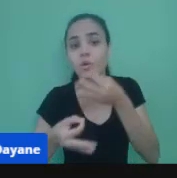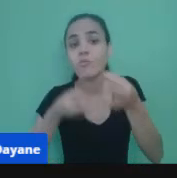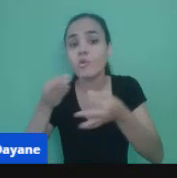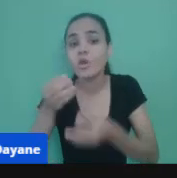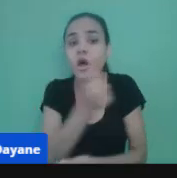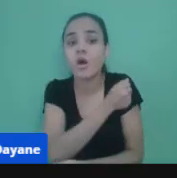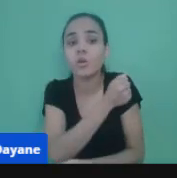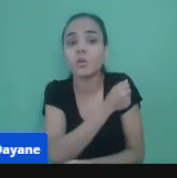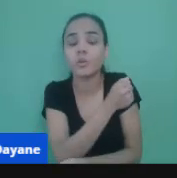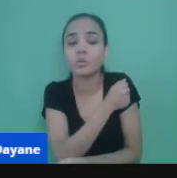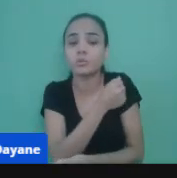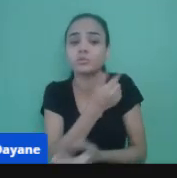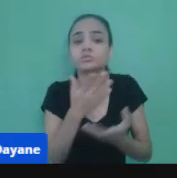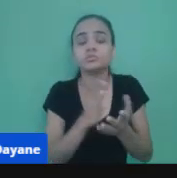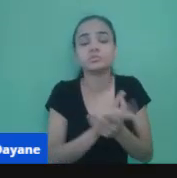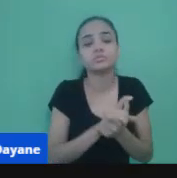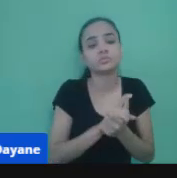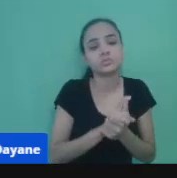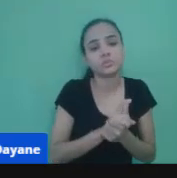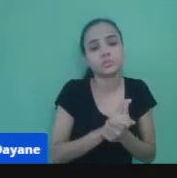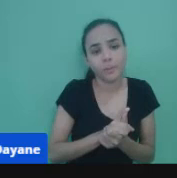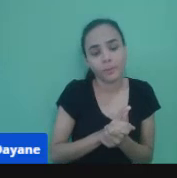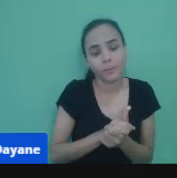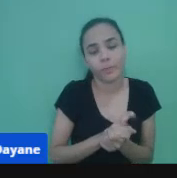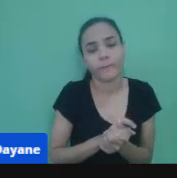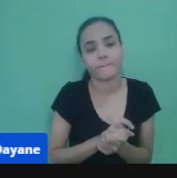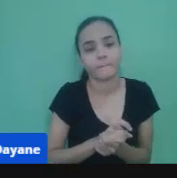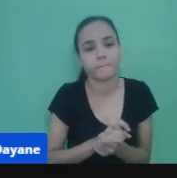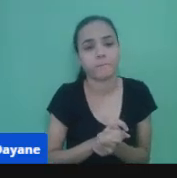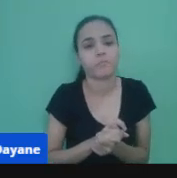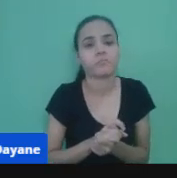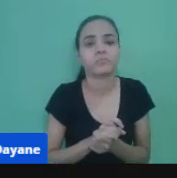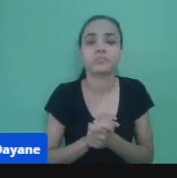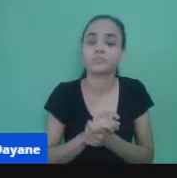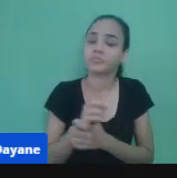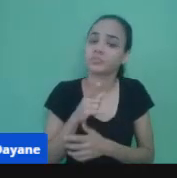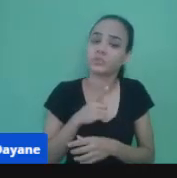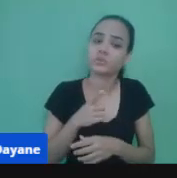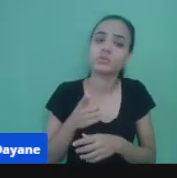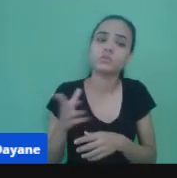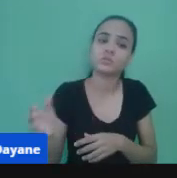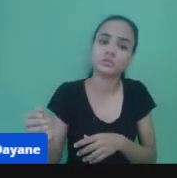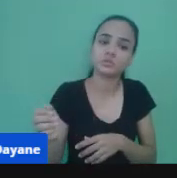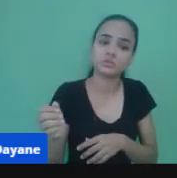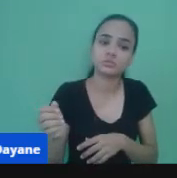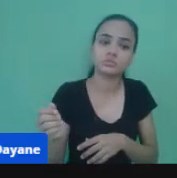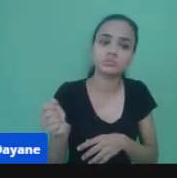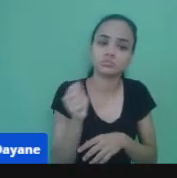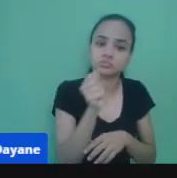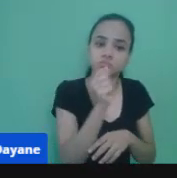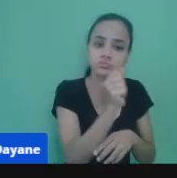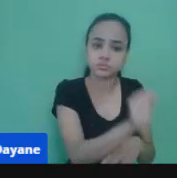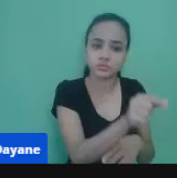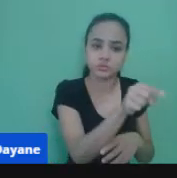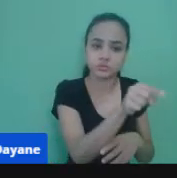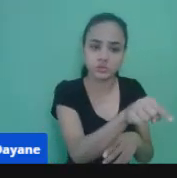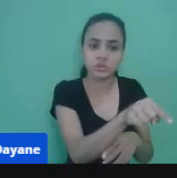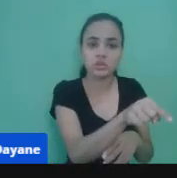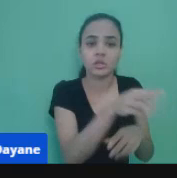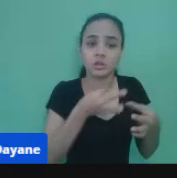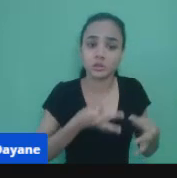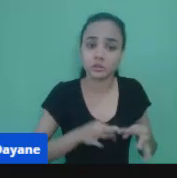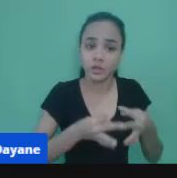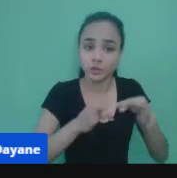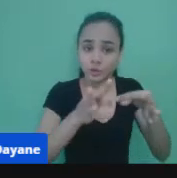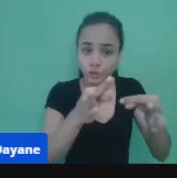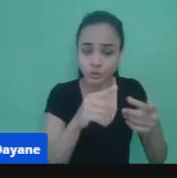exemplo, no caso da inserção de tecnologia no campo, daí a gente entra na questão, tá, mas é um latifúndio, é